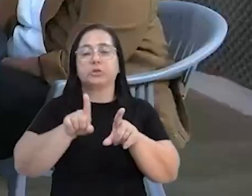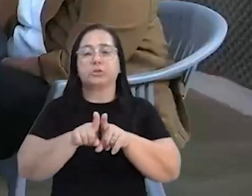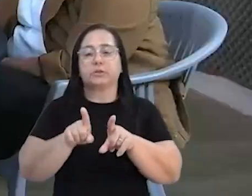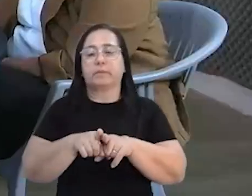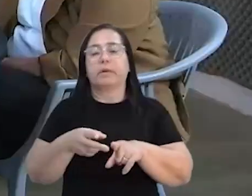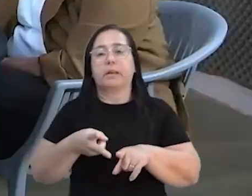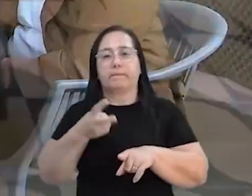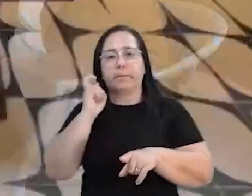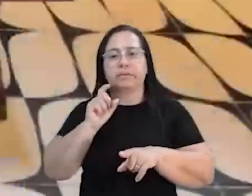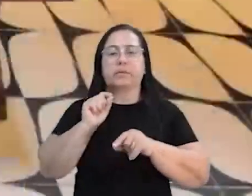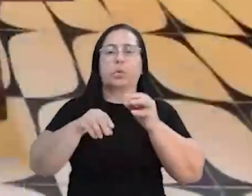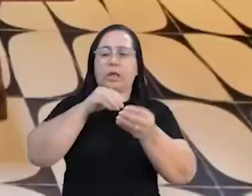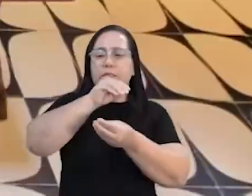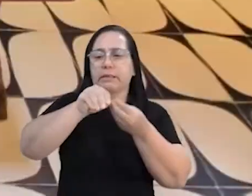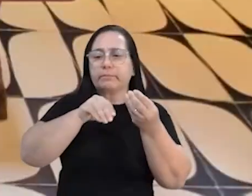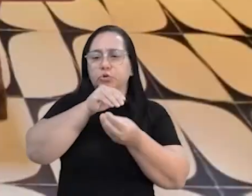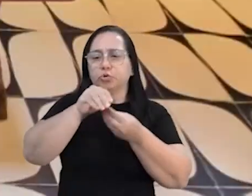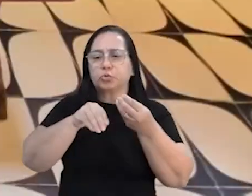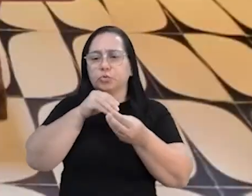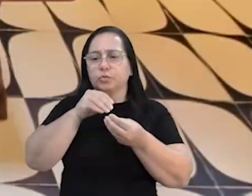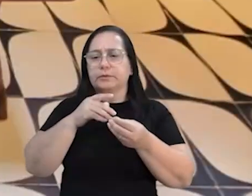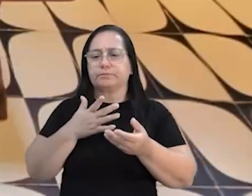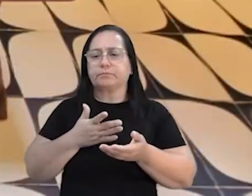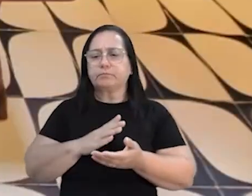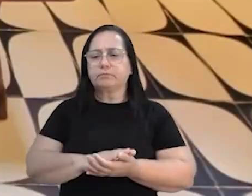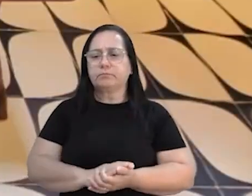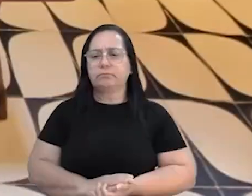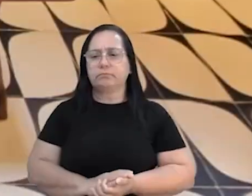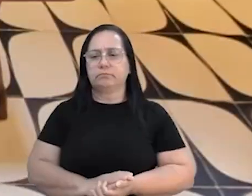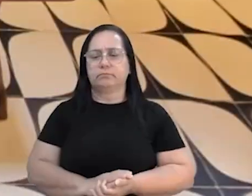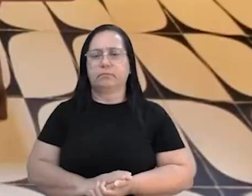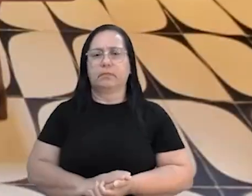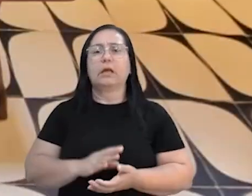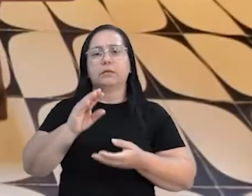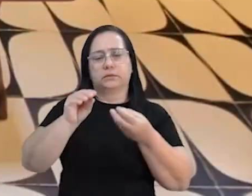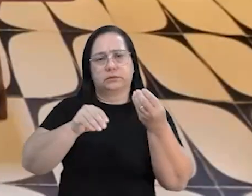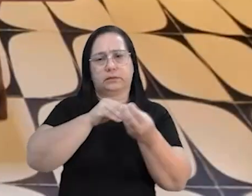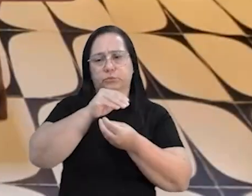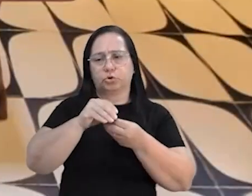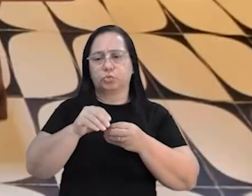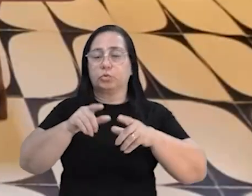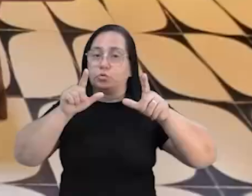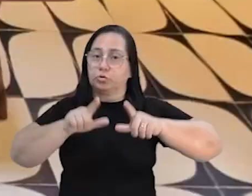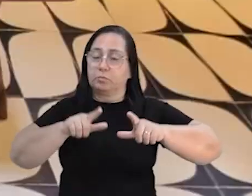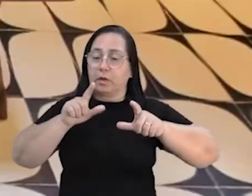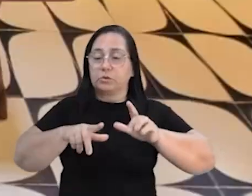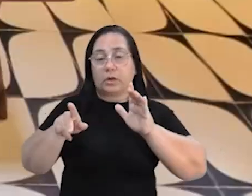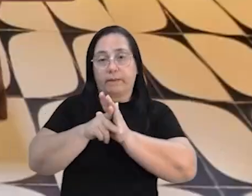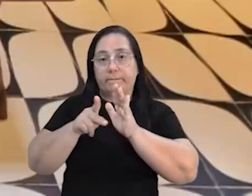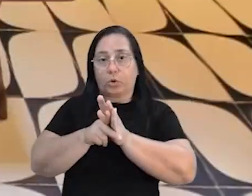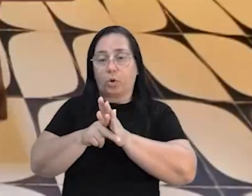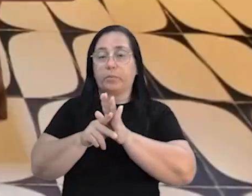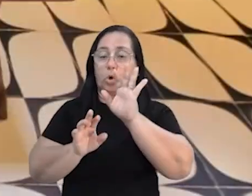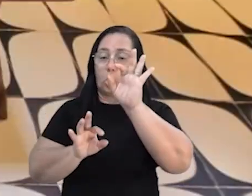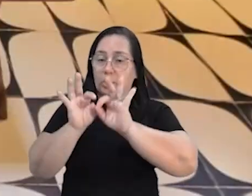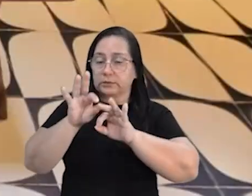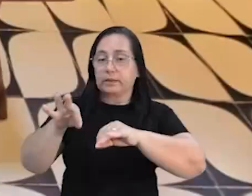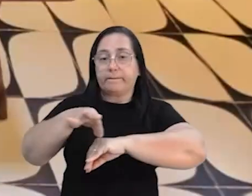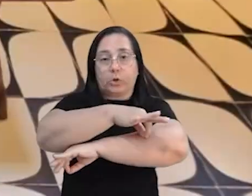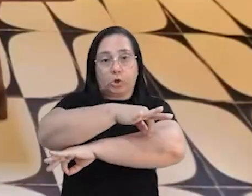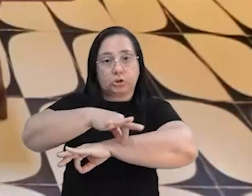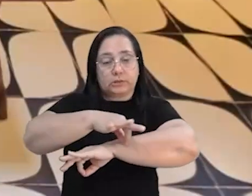vê novamente essa mistura, né, de, sei lá, não é o caso, né, porque esses espaços foram espaços projetados